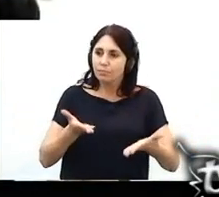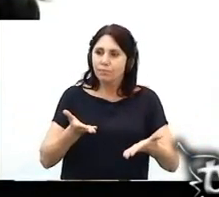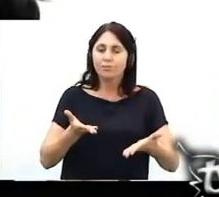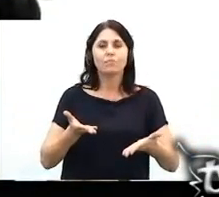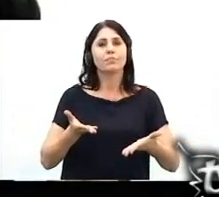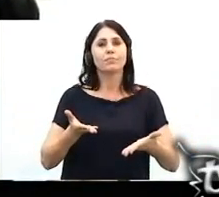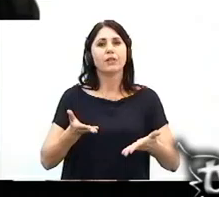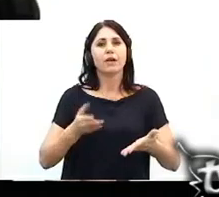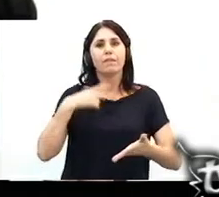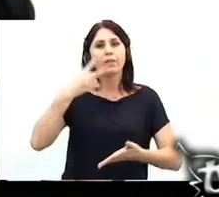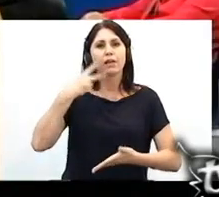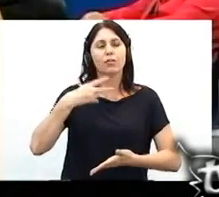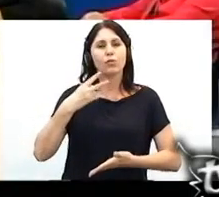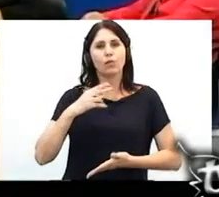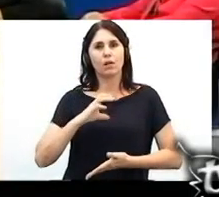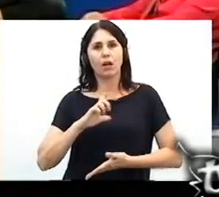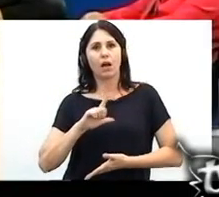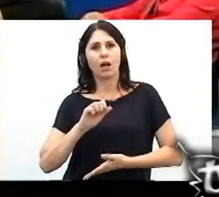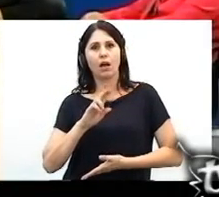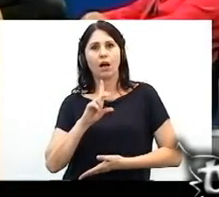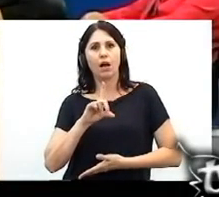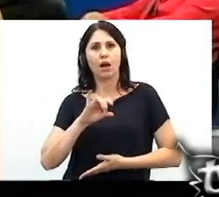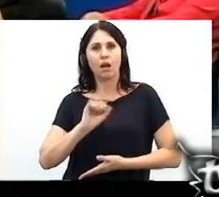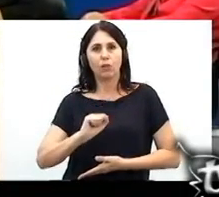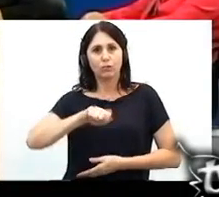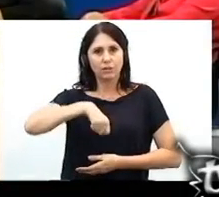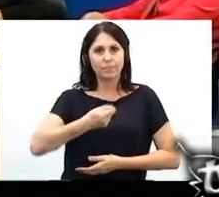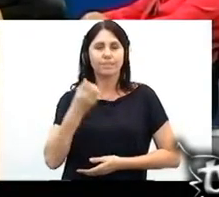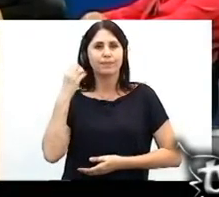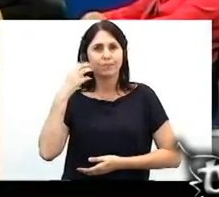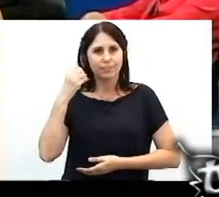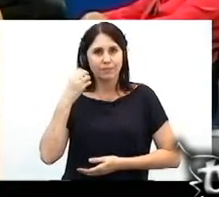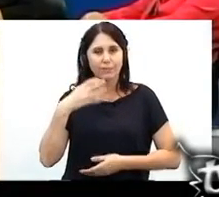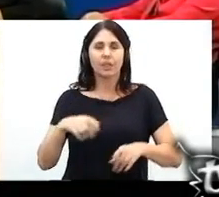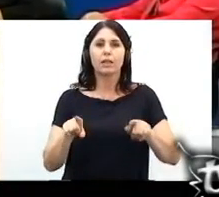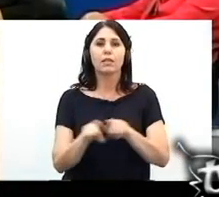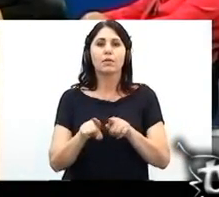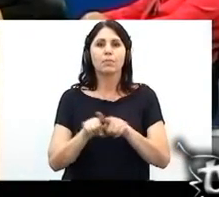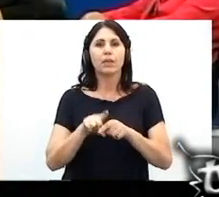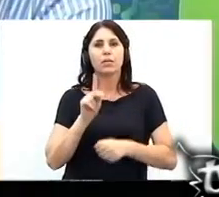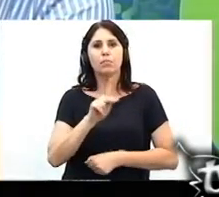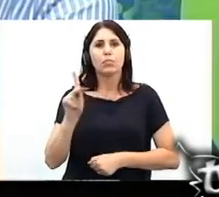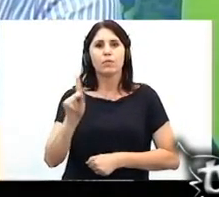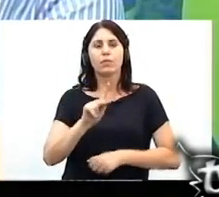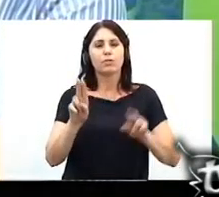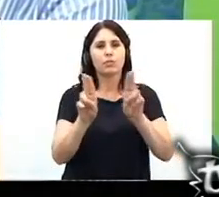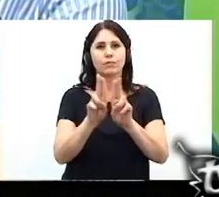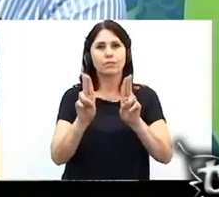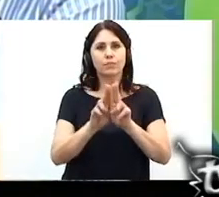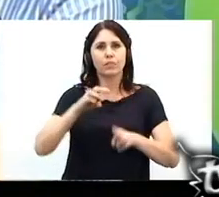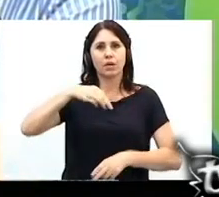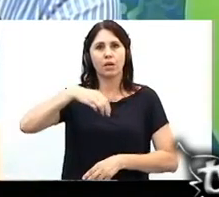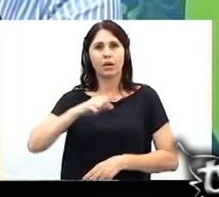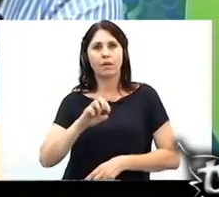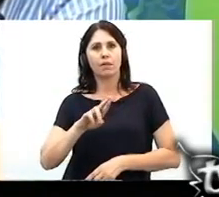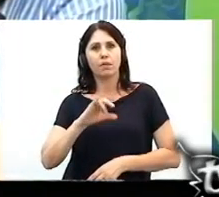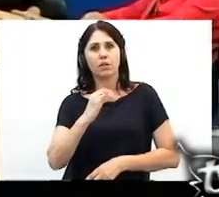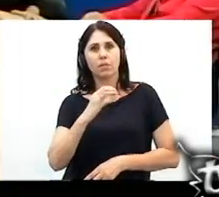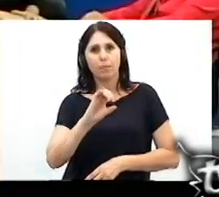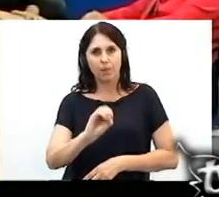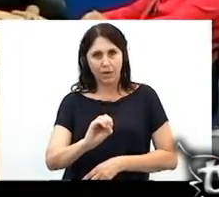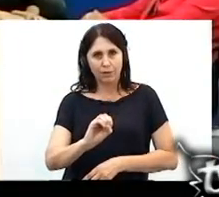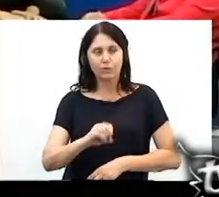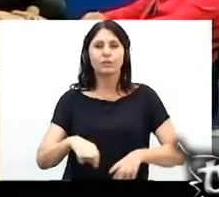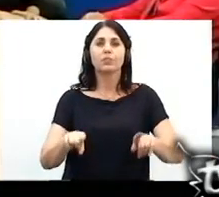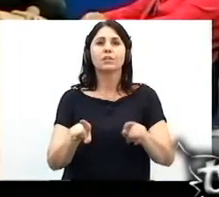locais estarem adaptados também para quem necessita de acessibilidade. Conosco aqui, vereadora Cláudia